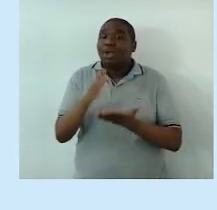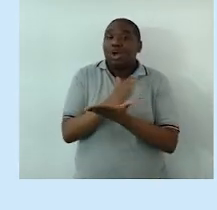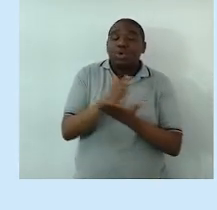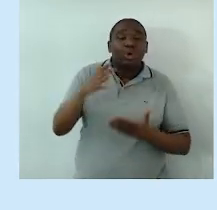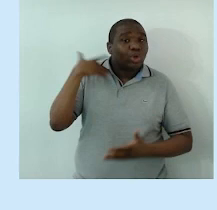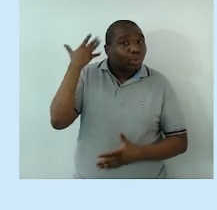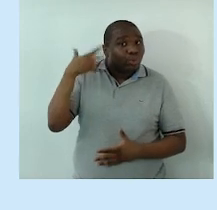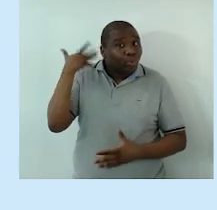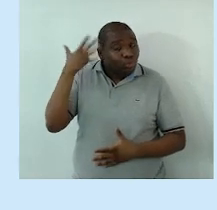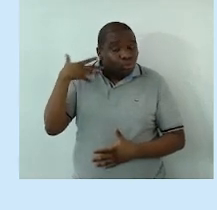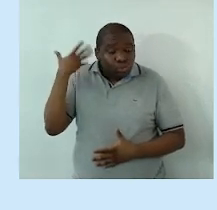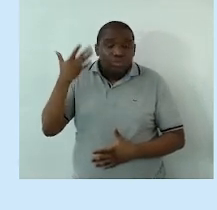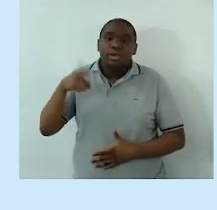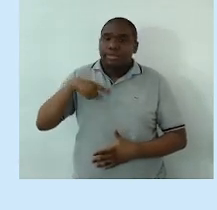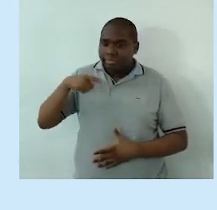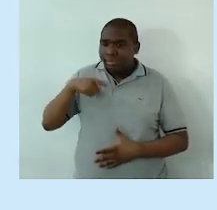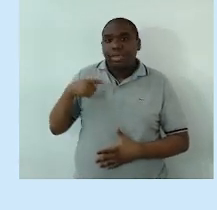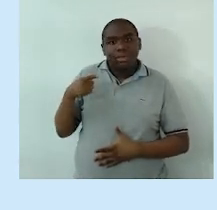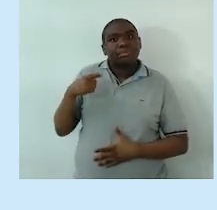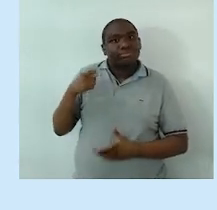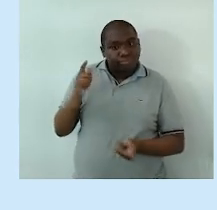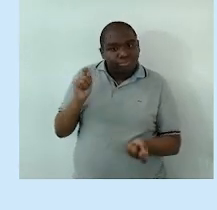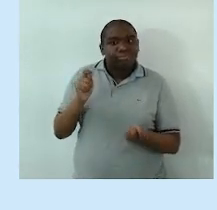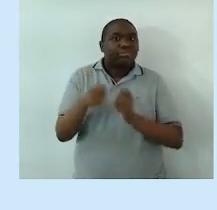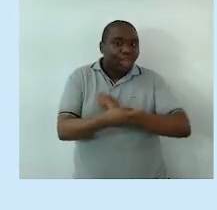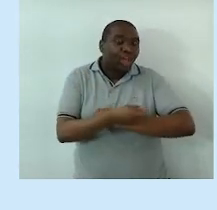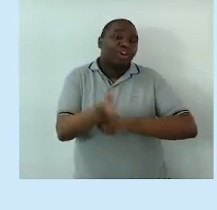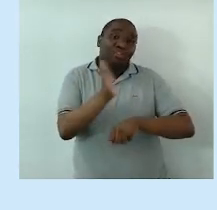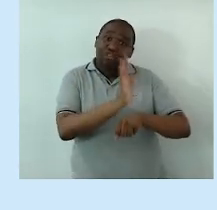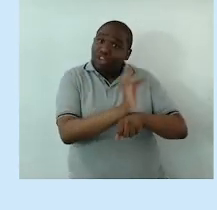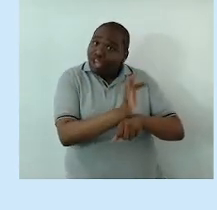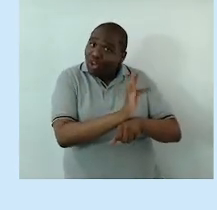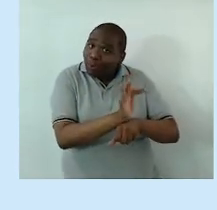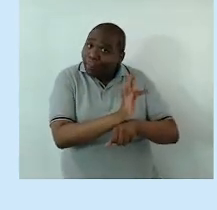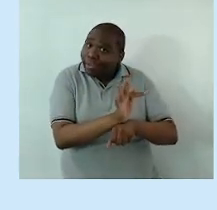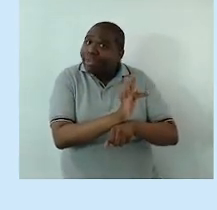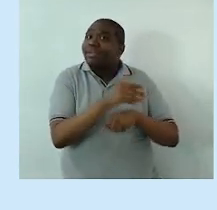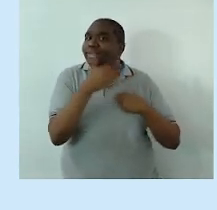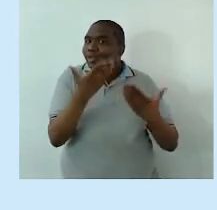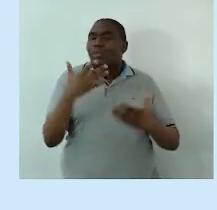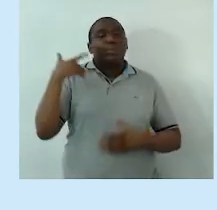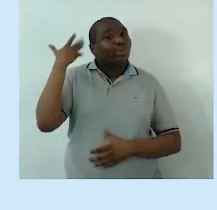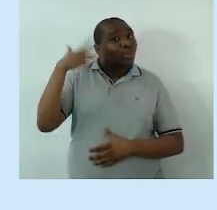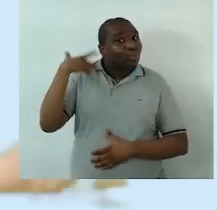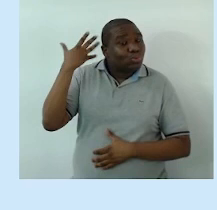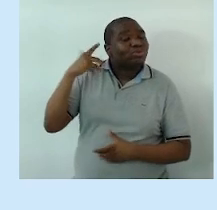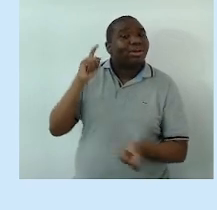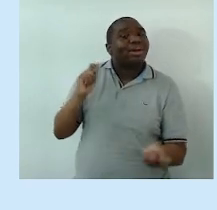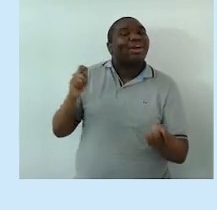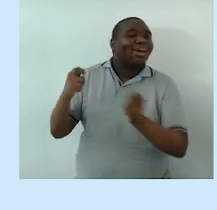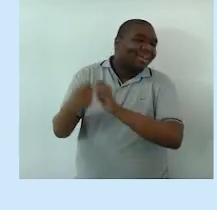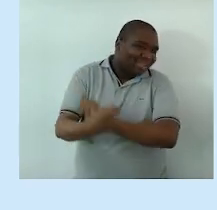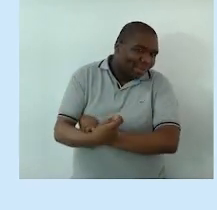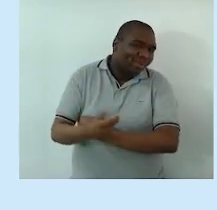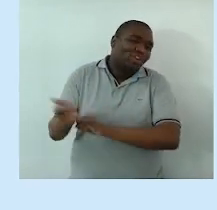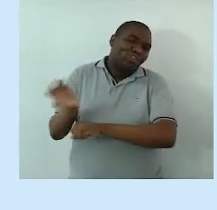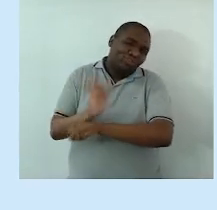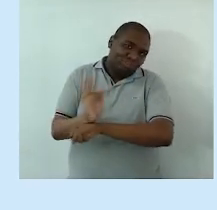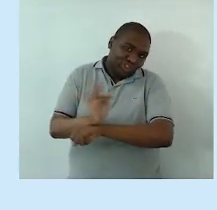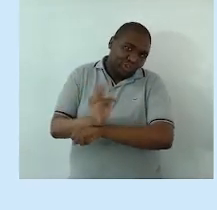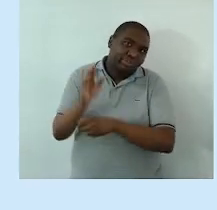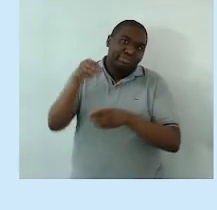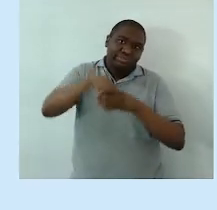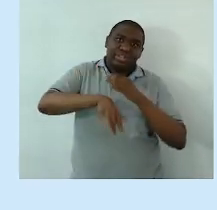como Faroeste Caboclo, mesmo virou filme. Então, foi como uma releitura da música passada, né, para o